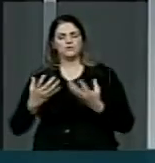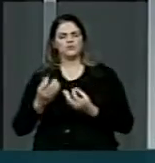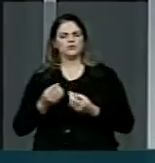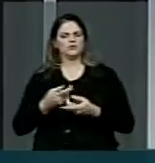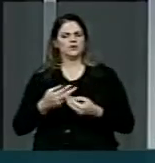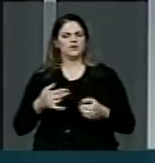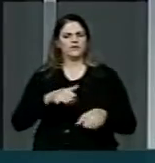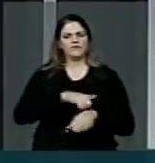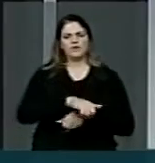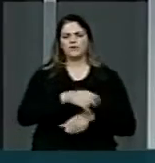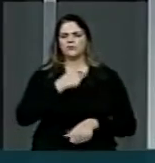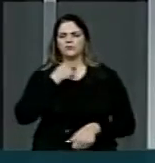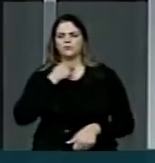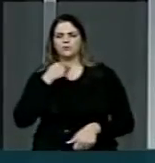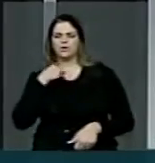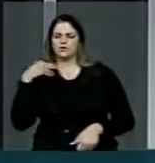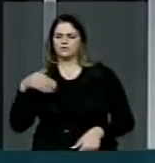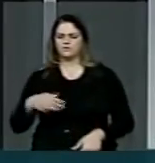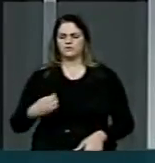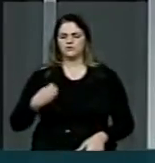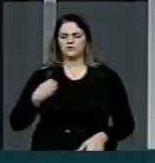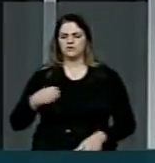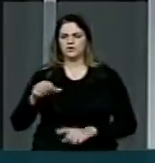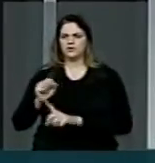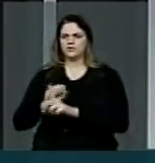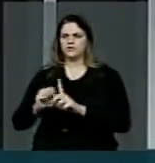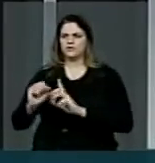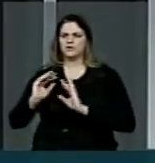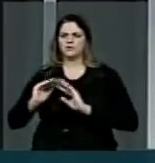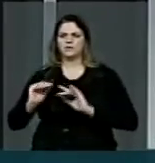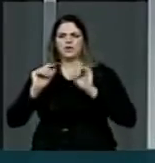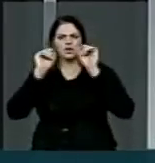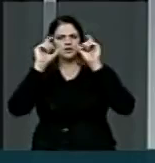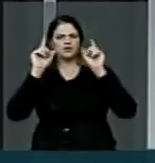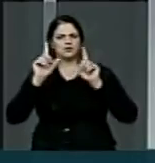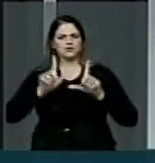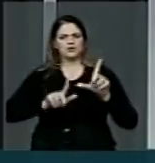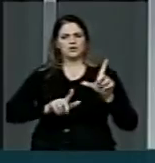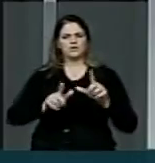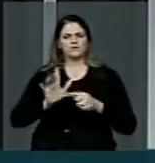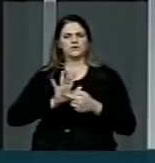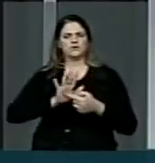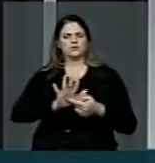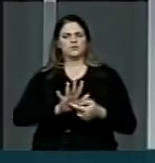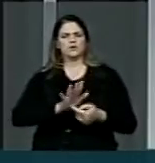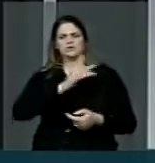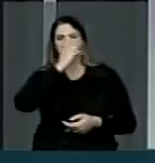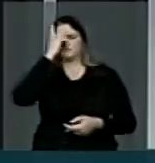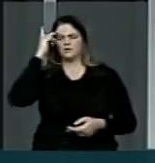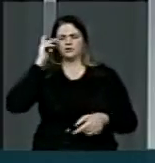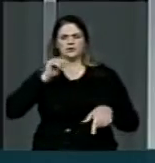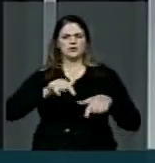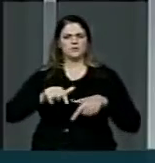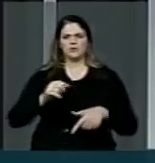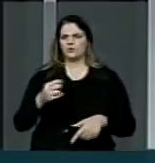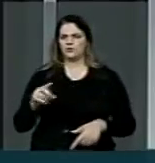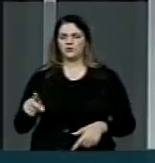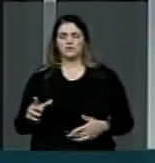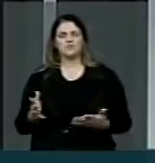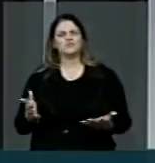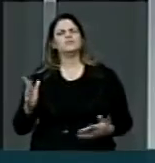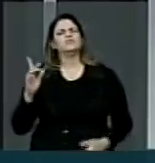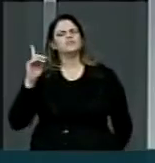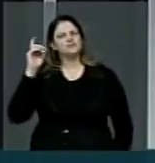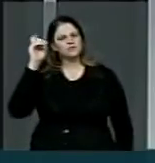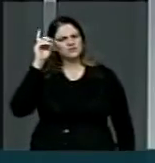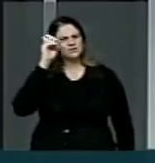a falta, tem que estar aqui, a sociedade está atenta, tem a televisão para mostrar quem está ou quem não. Então é